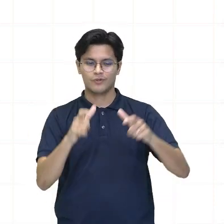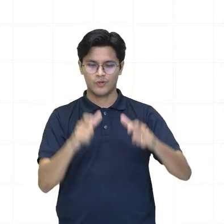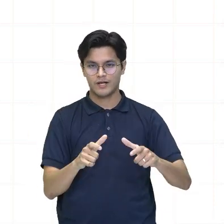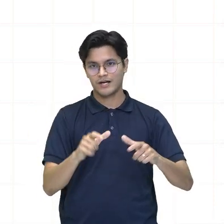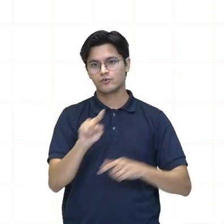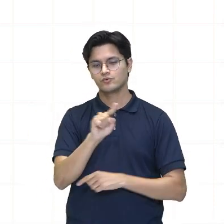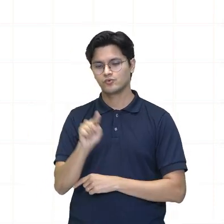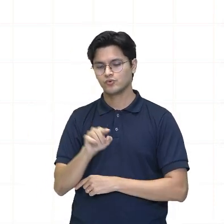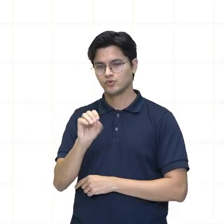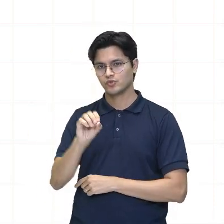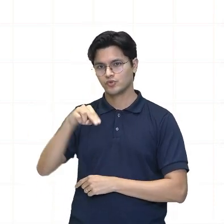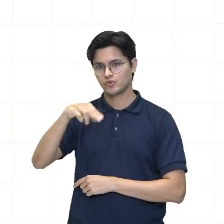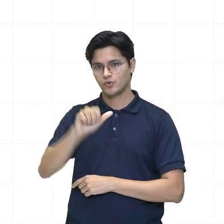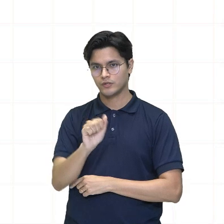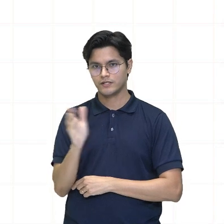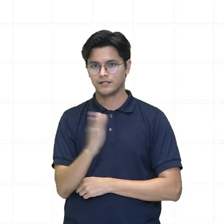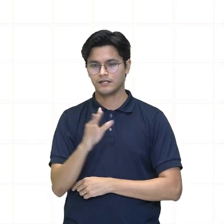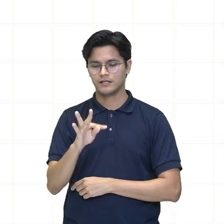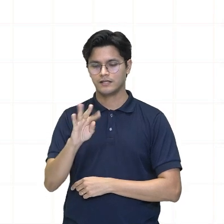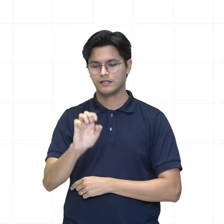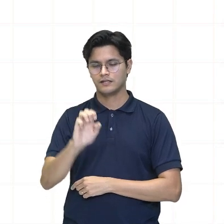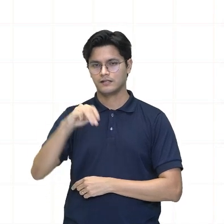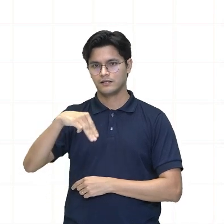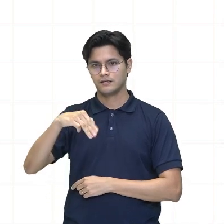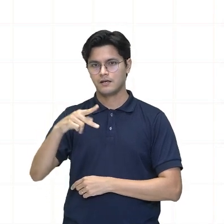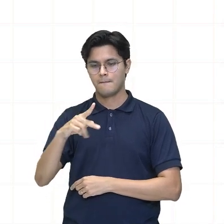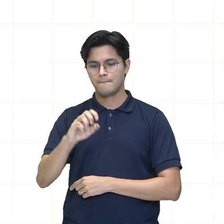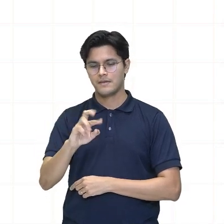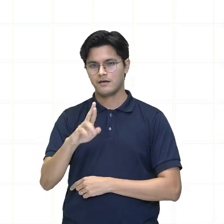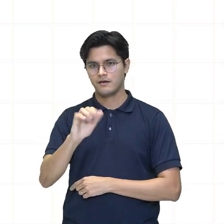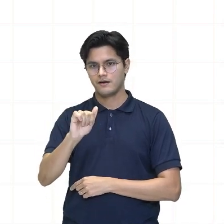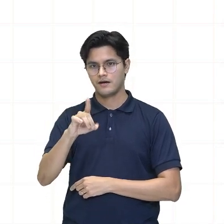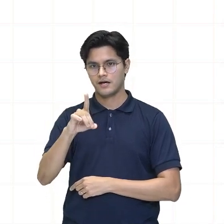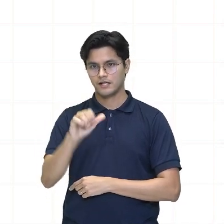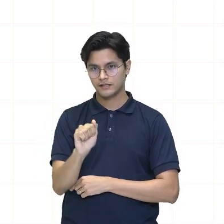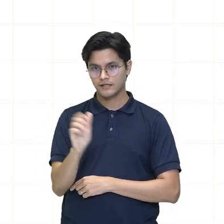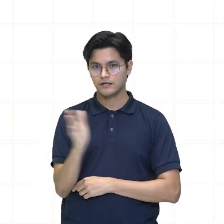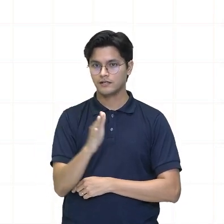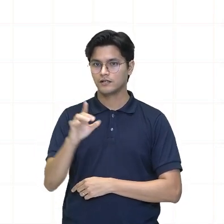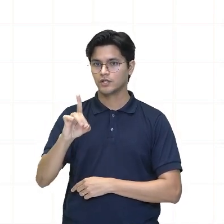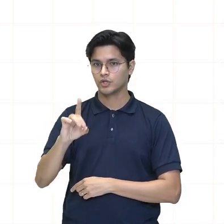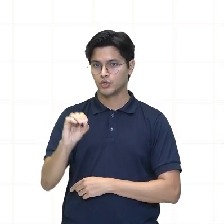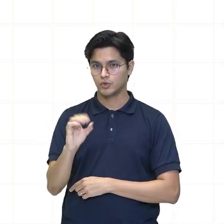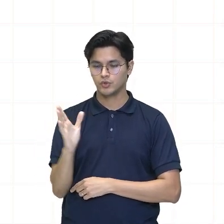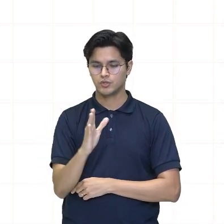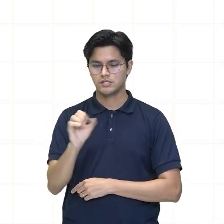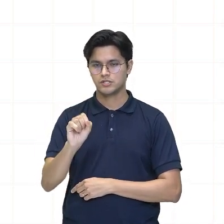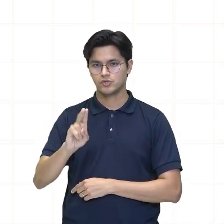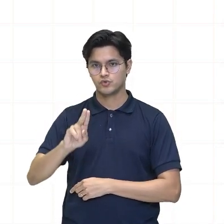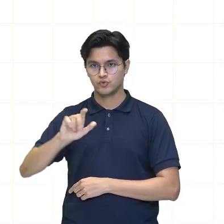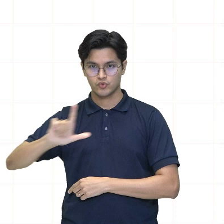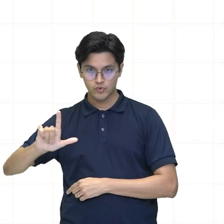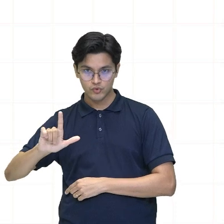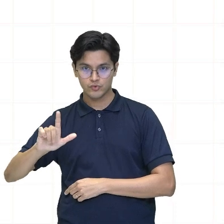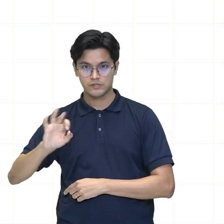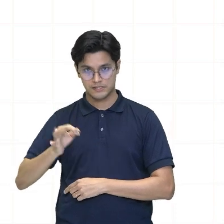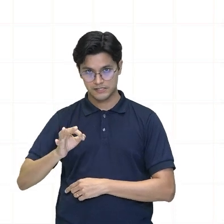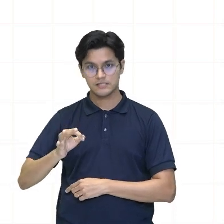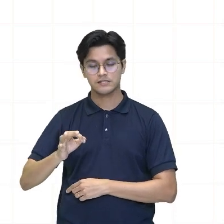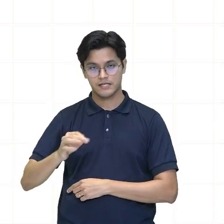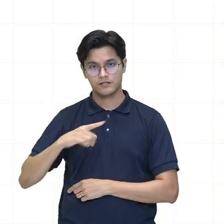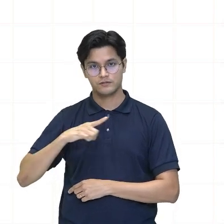seja, está entre o trópico de Capricórnio, essa zona que está ali entre o trópico de Capricórnio e o círculo